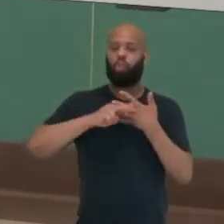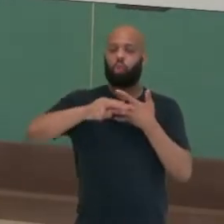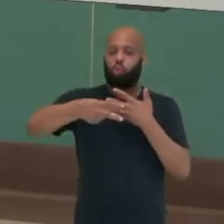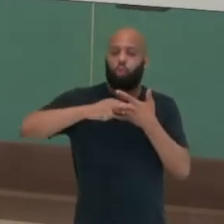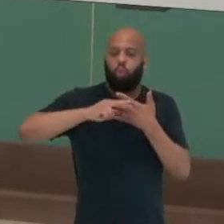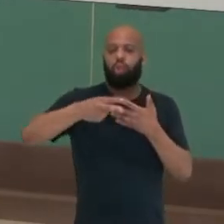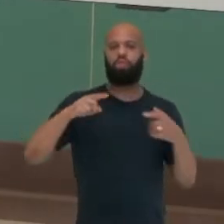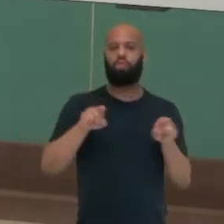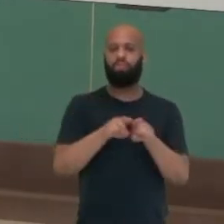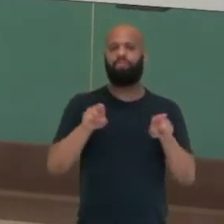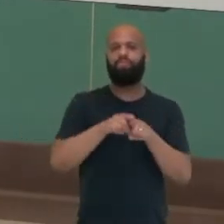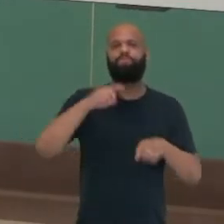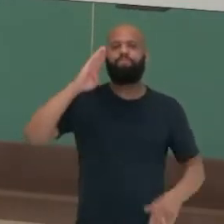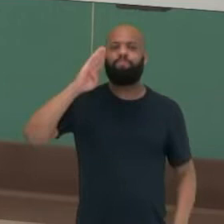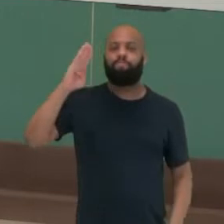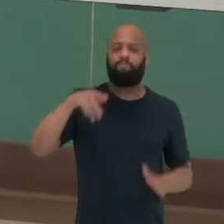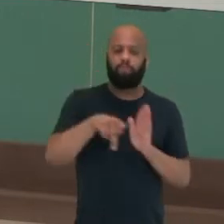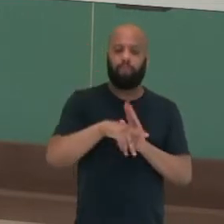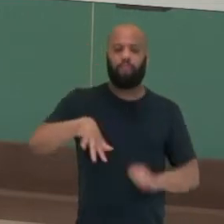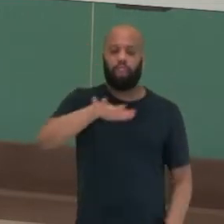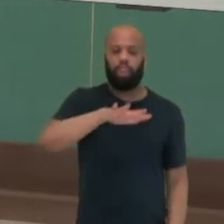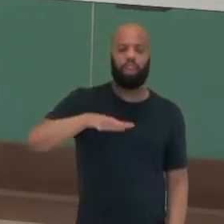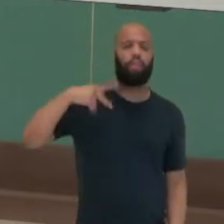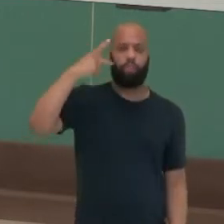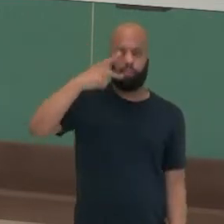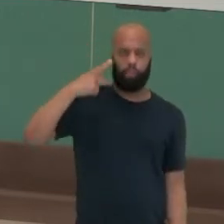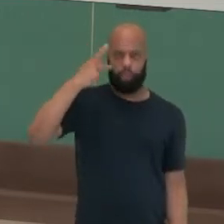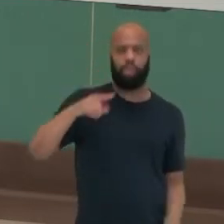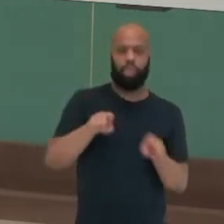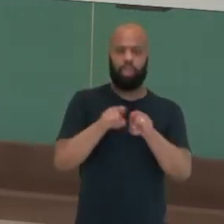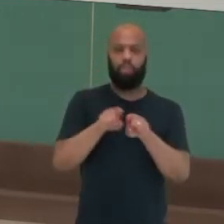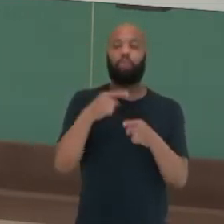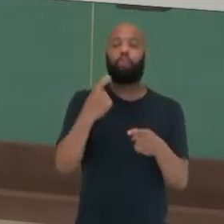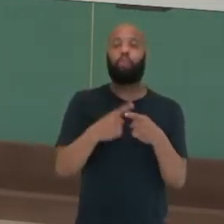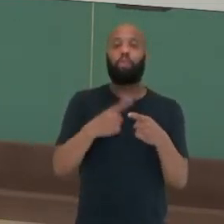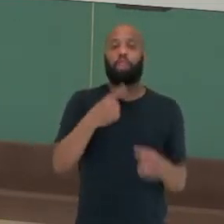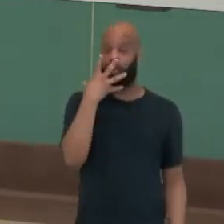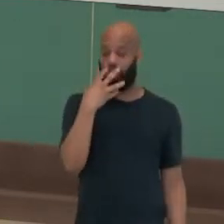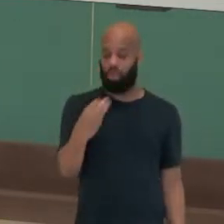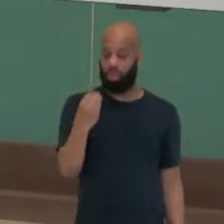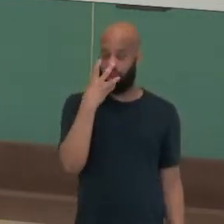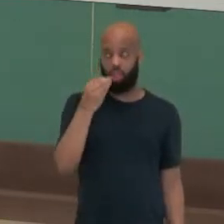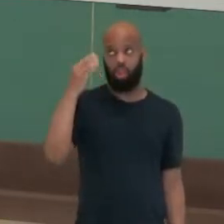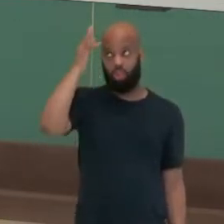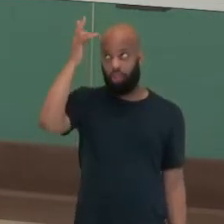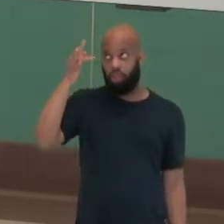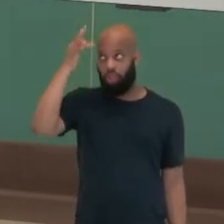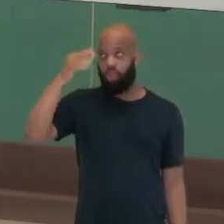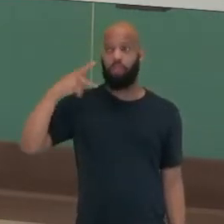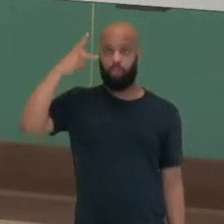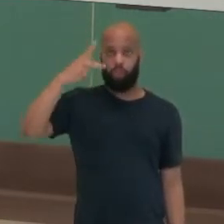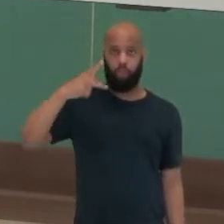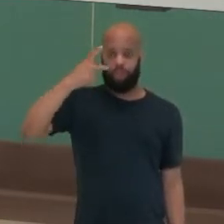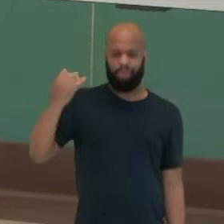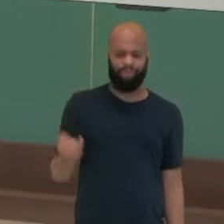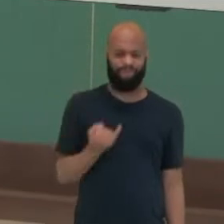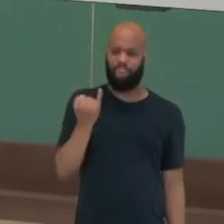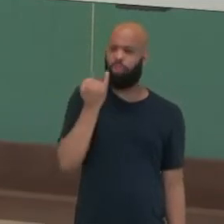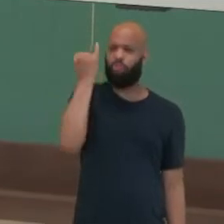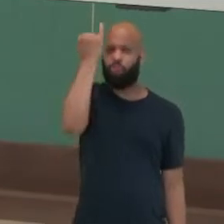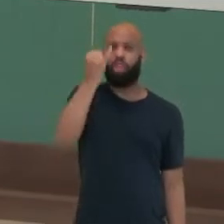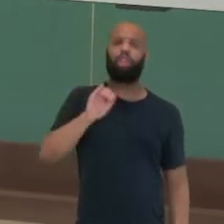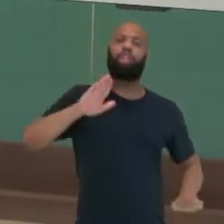consequências, principalmente no campo da política. Hobbes é um filósofo político muito importante e as